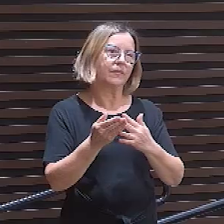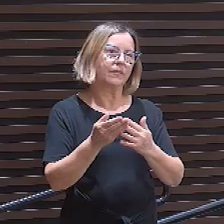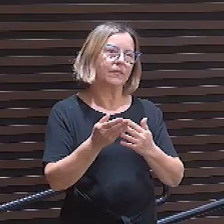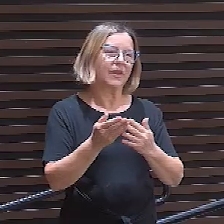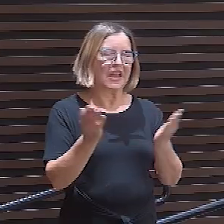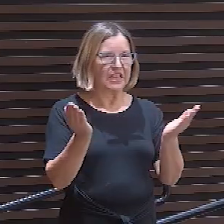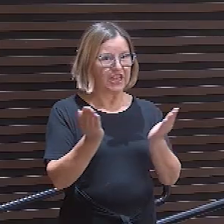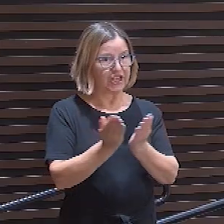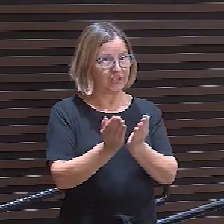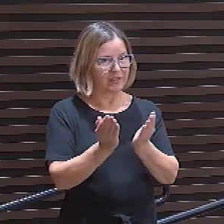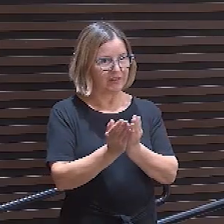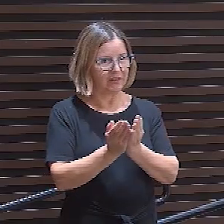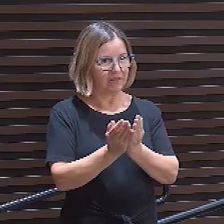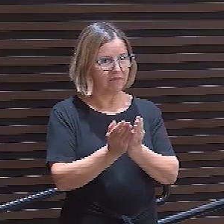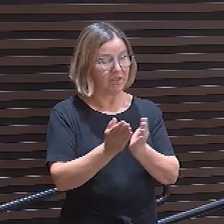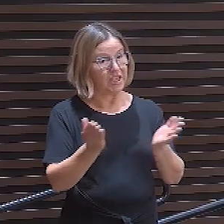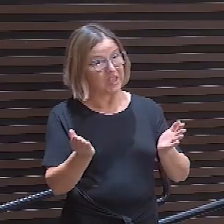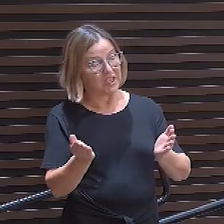hinduísmo.